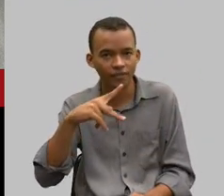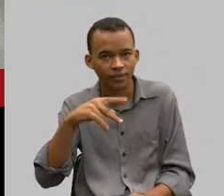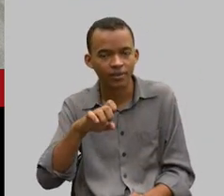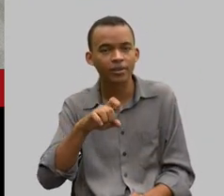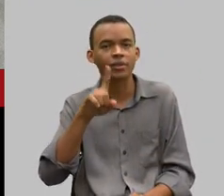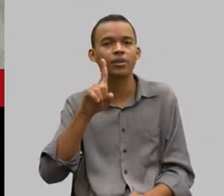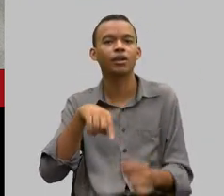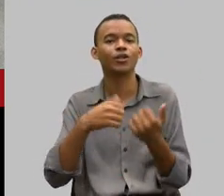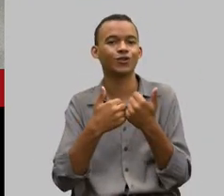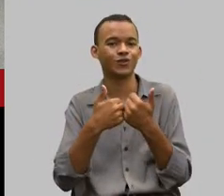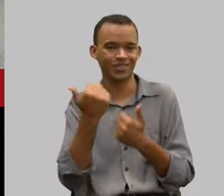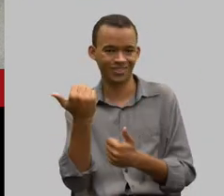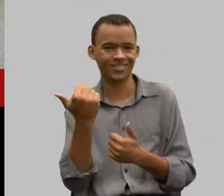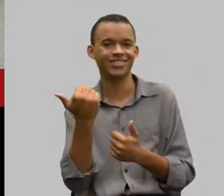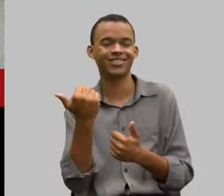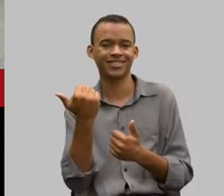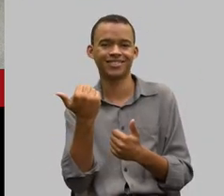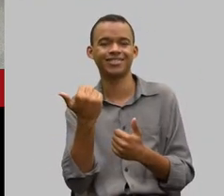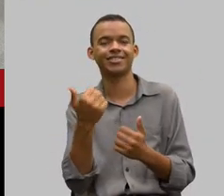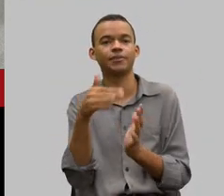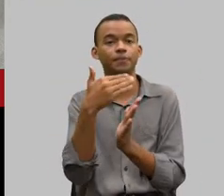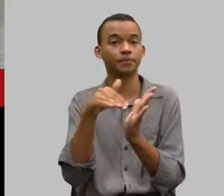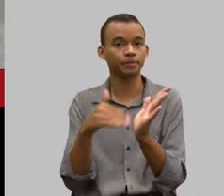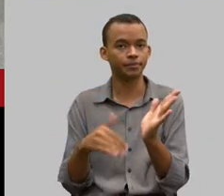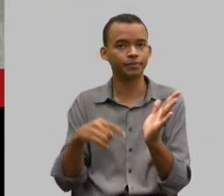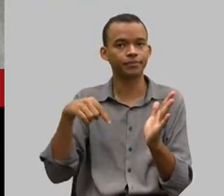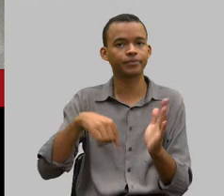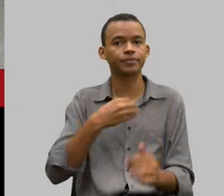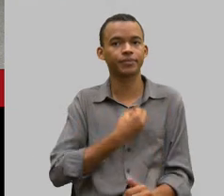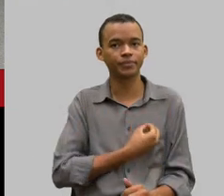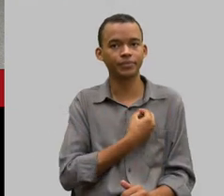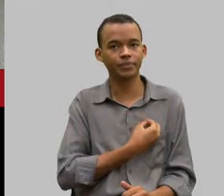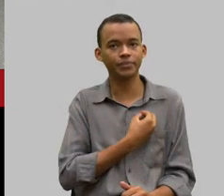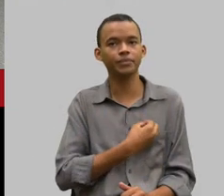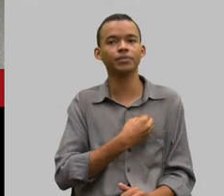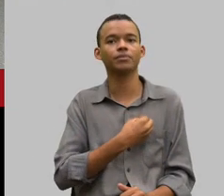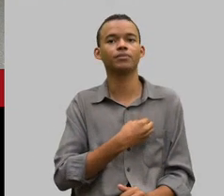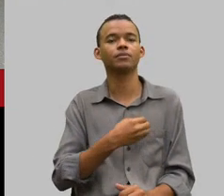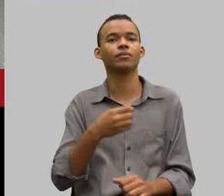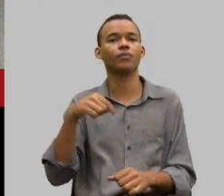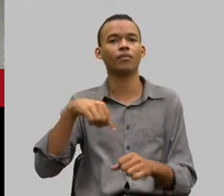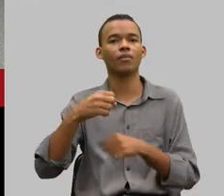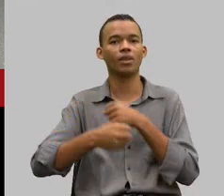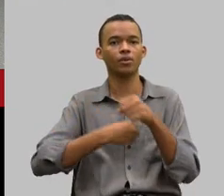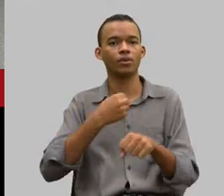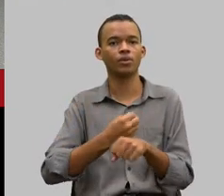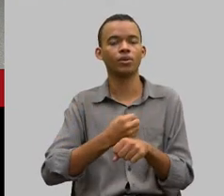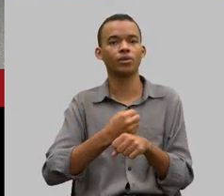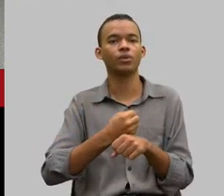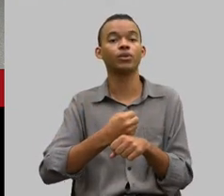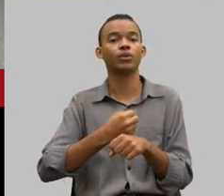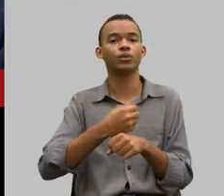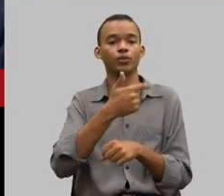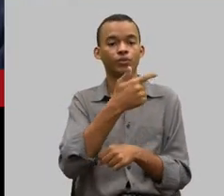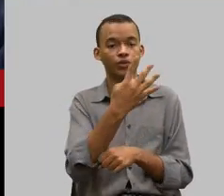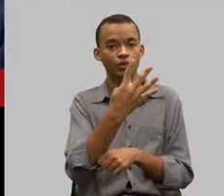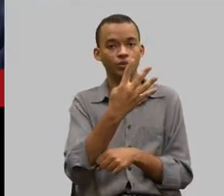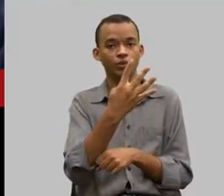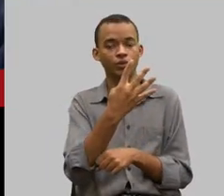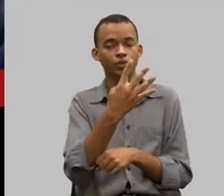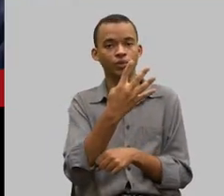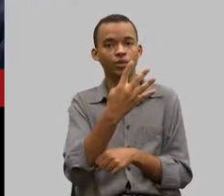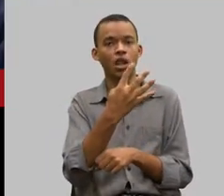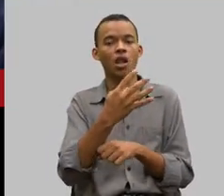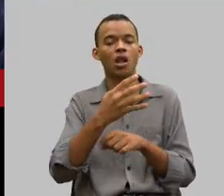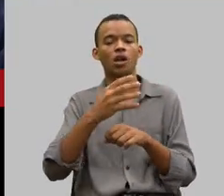dele Espetacular esse ano para vocês ter para você ter ideia nós estamos no dia 24 de junho Nós já pagamos mais de 1 bilhão e